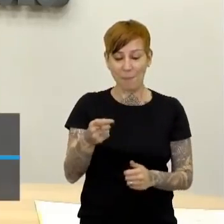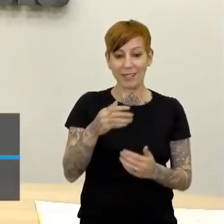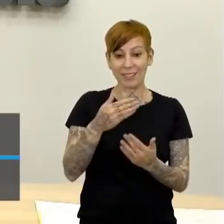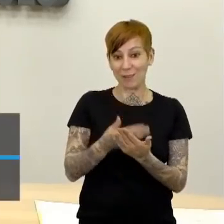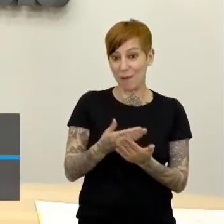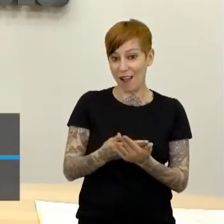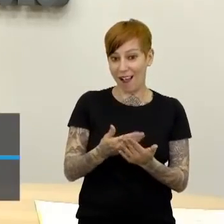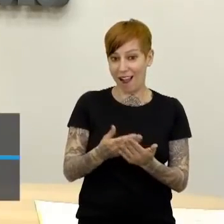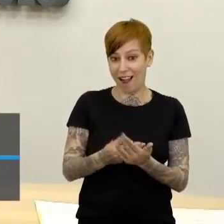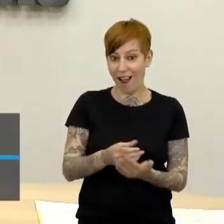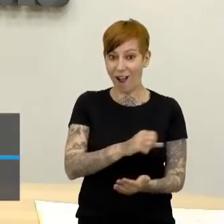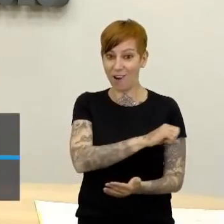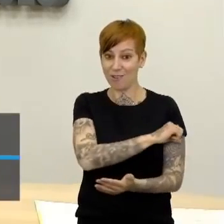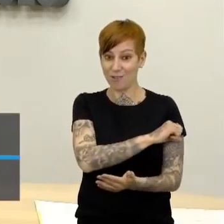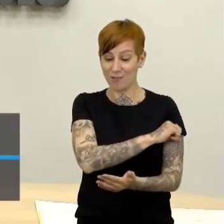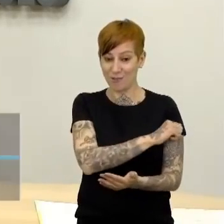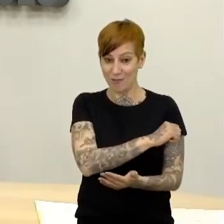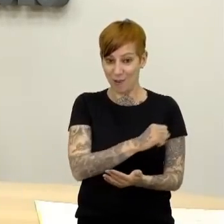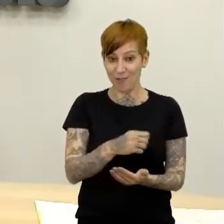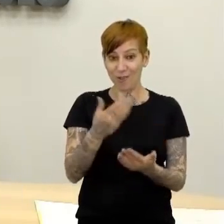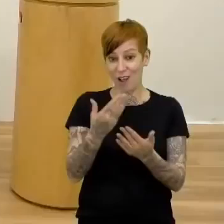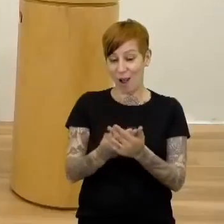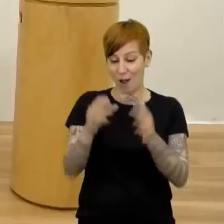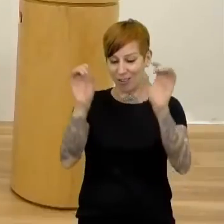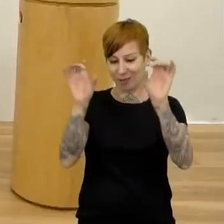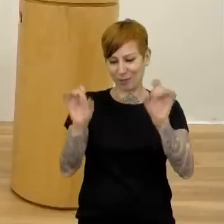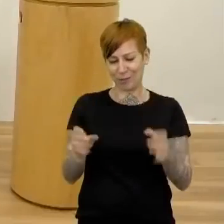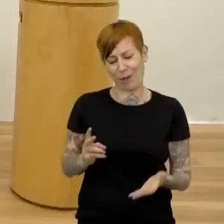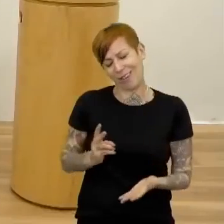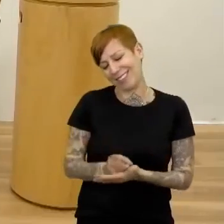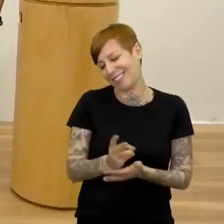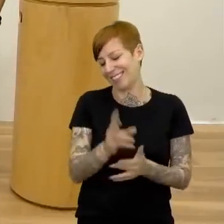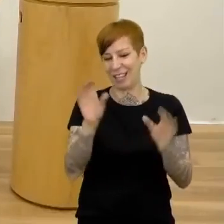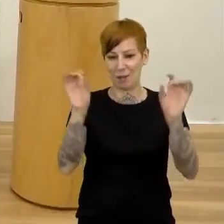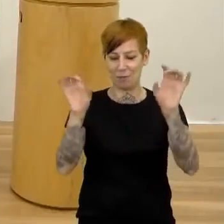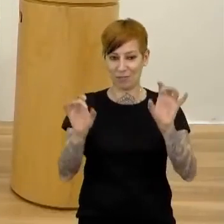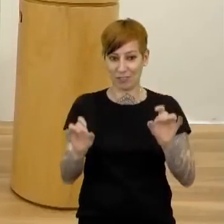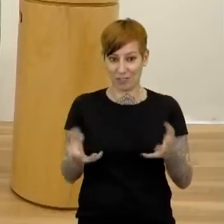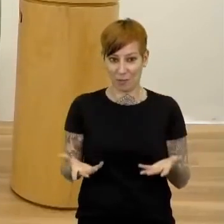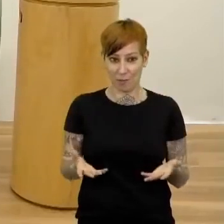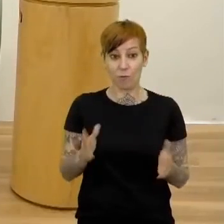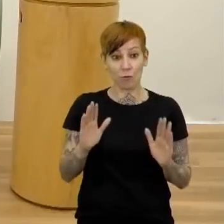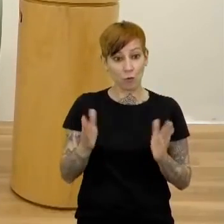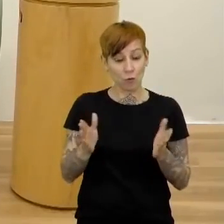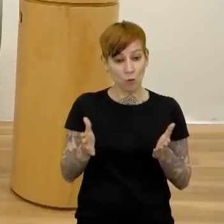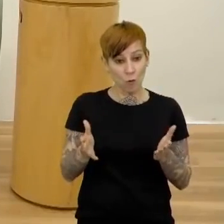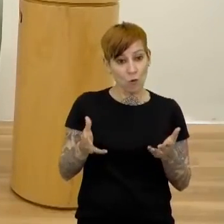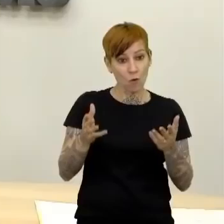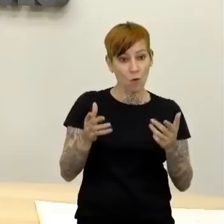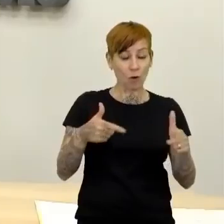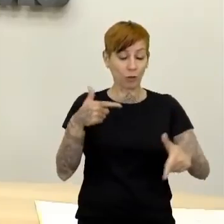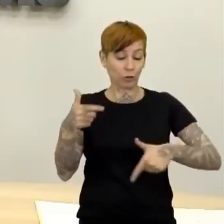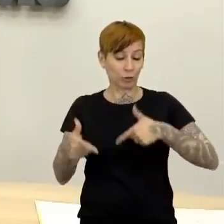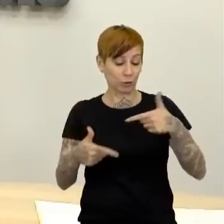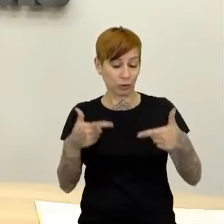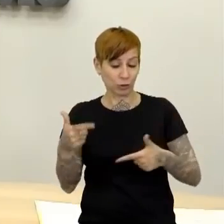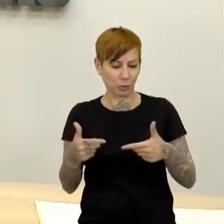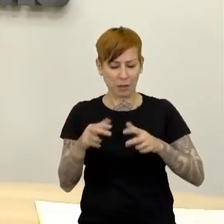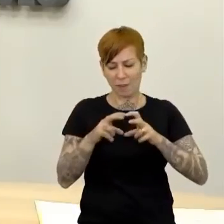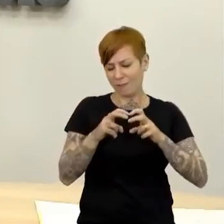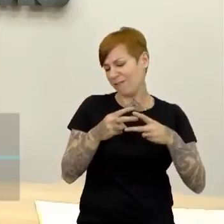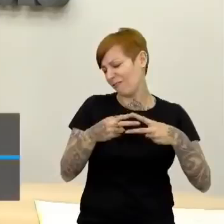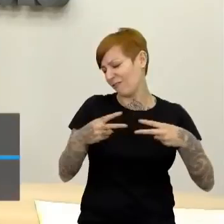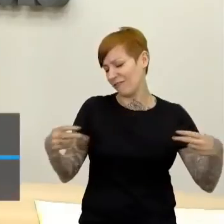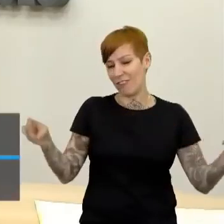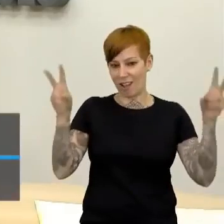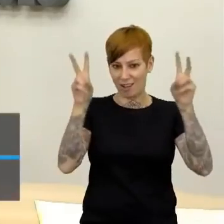de matemática aqui no no ou não especial né Viviane sempre especial a E aí vamos trabalhar esses conceitos todos aí produtos notáveis e